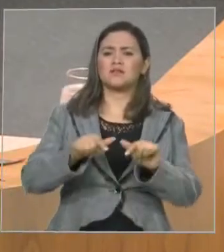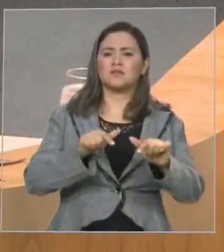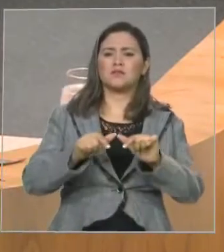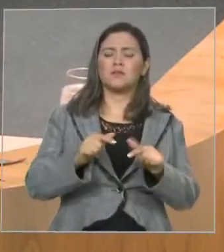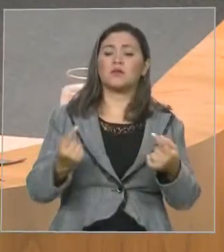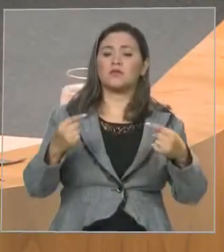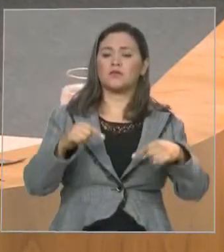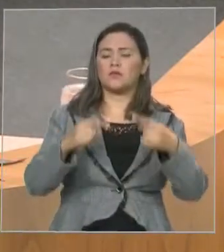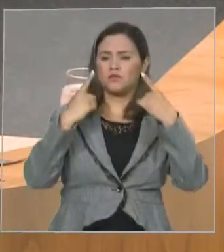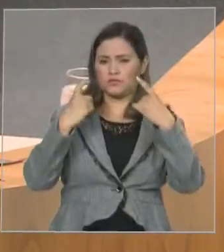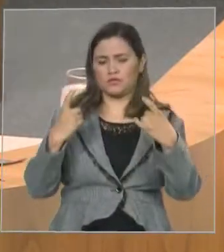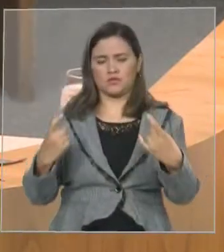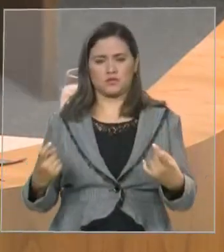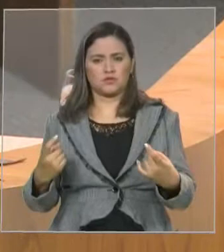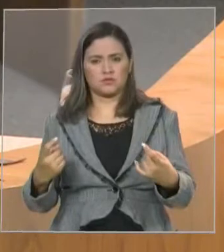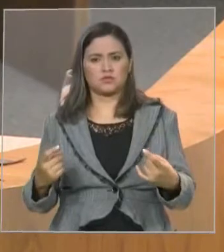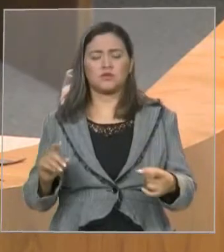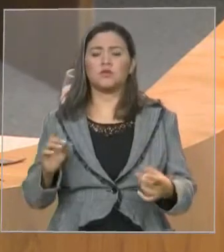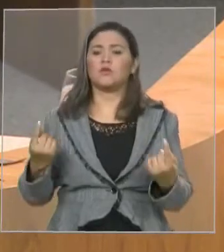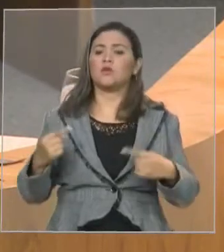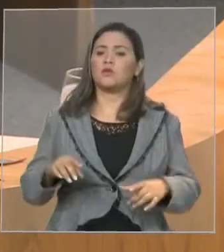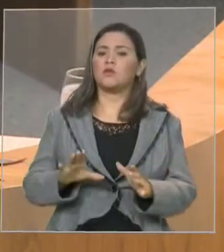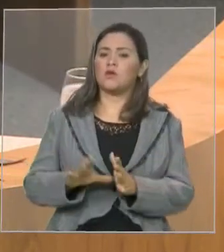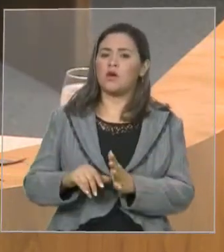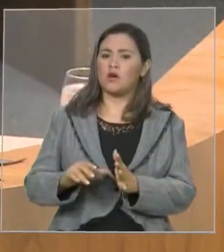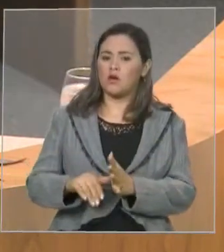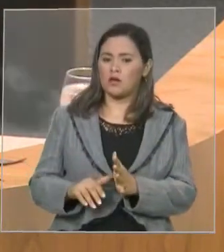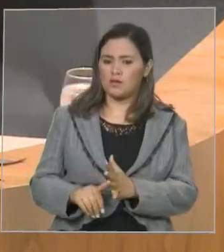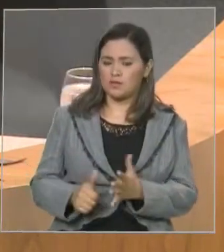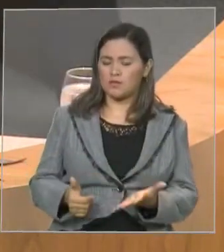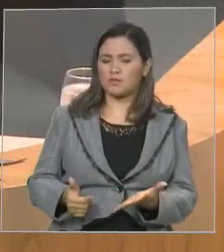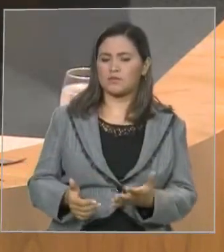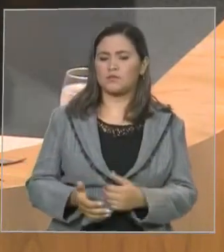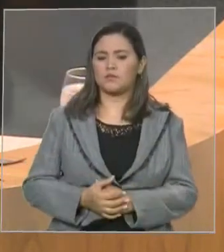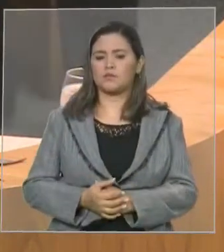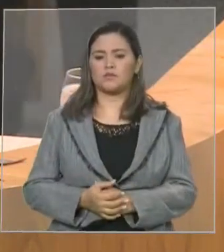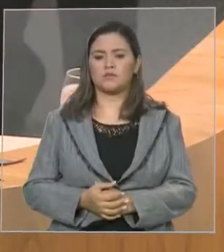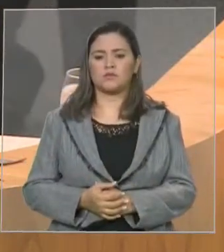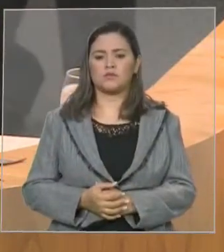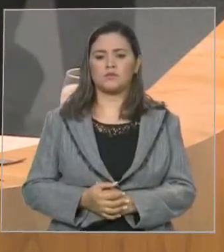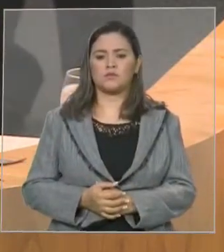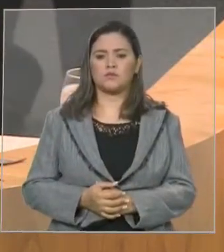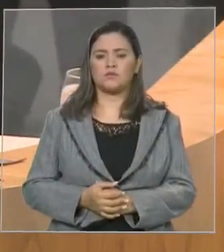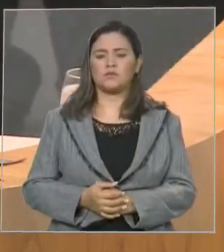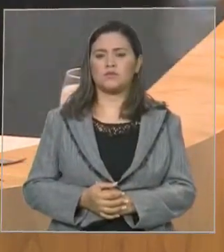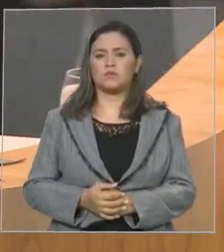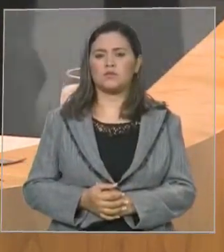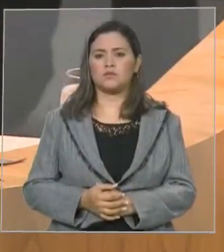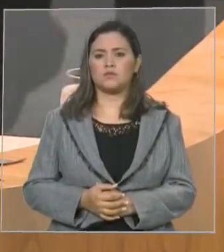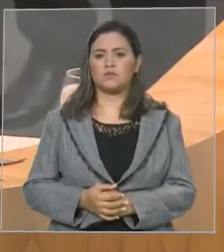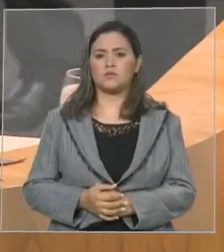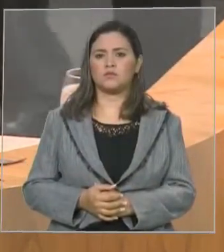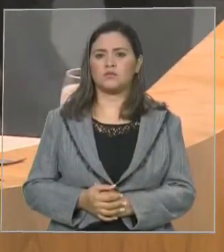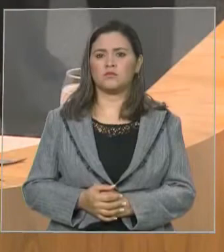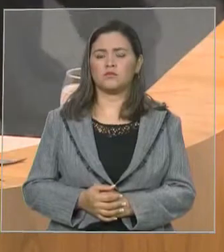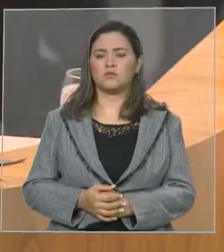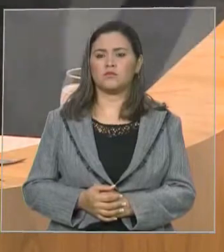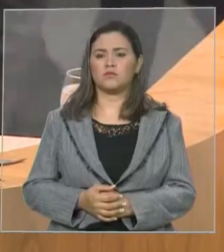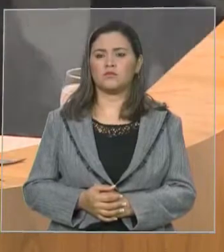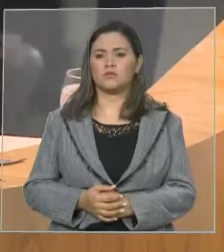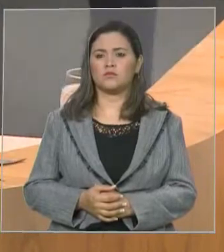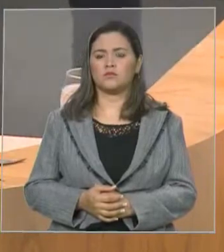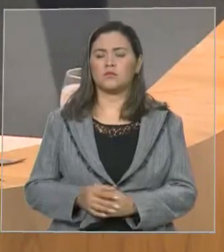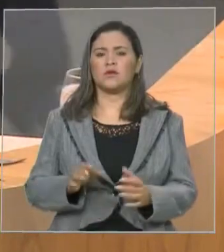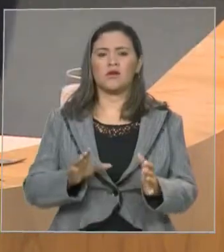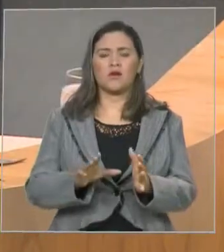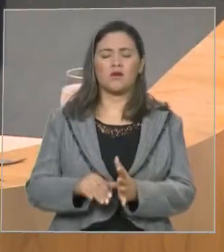porque há um prejuízo imensurável à população dos municípios atingidos com essa tragédia social, que são os